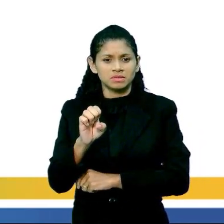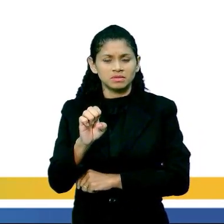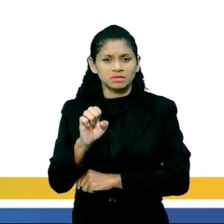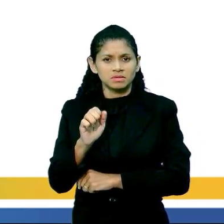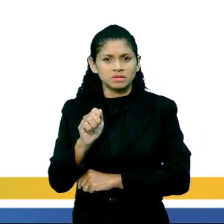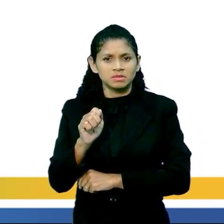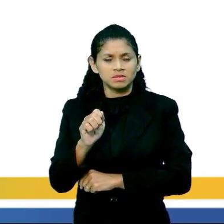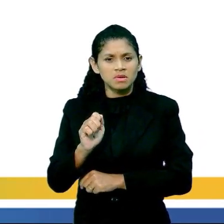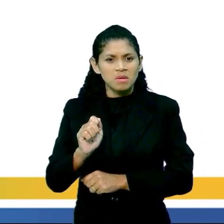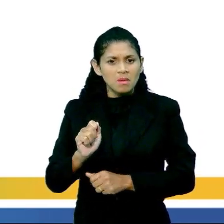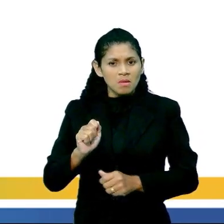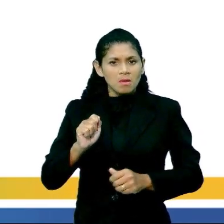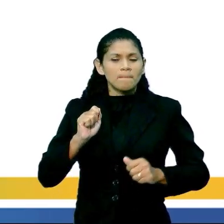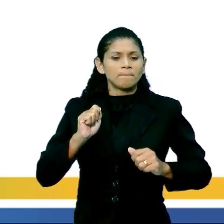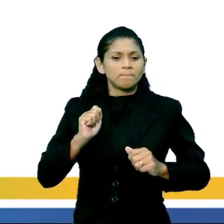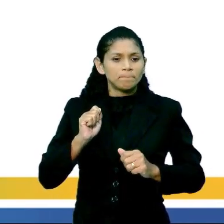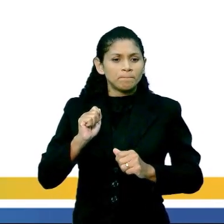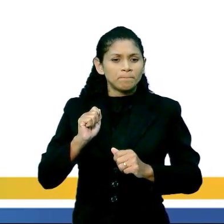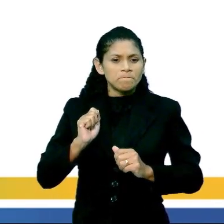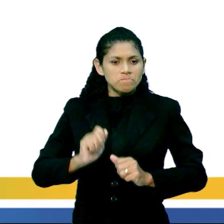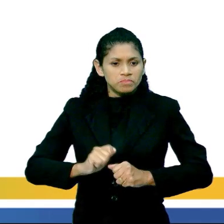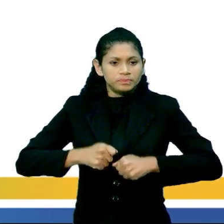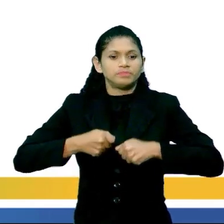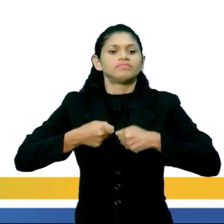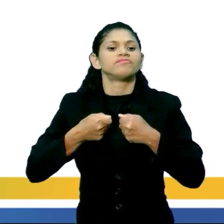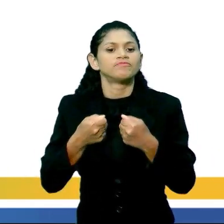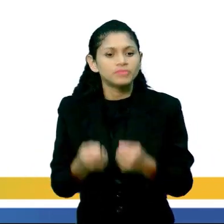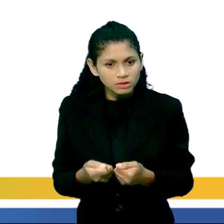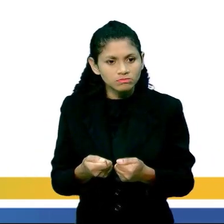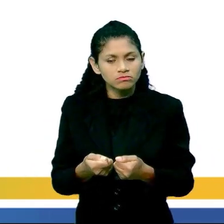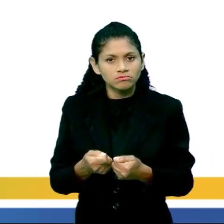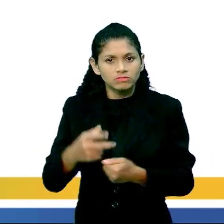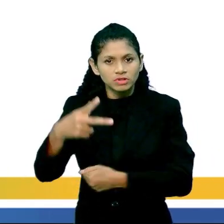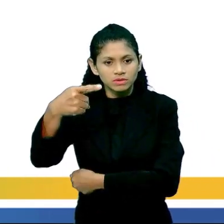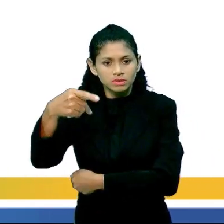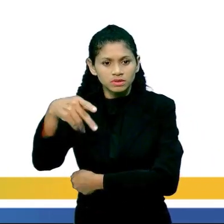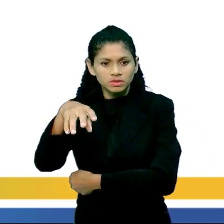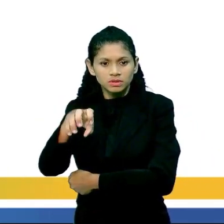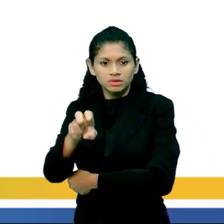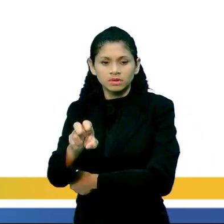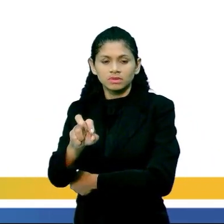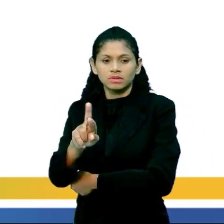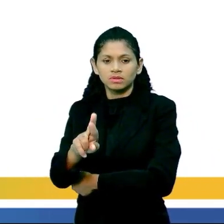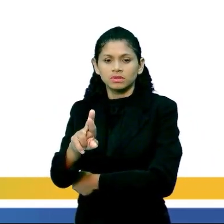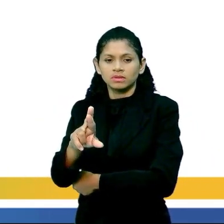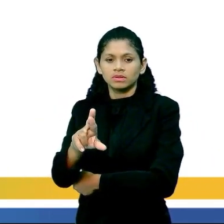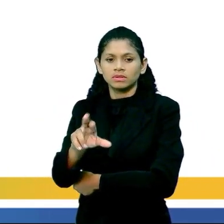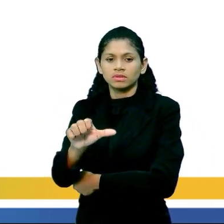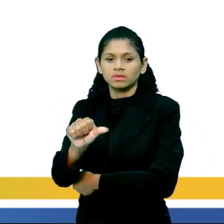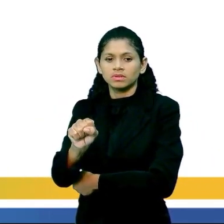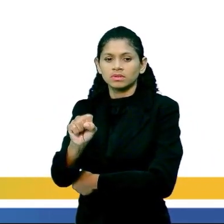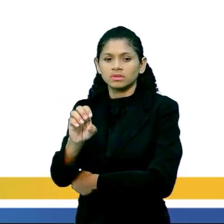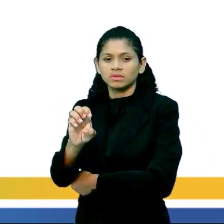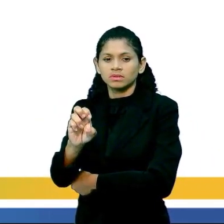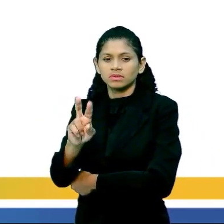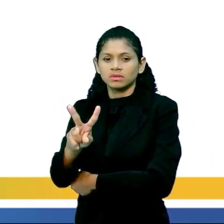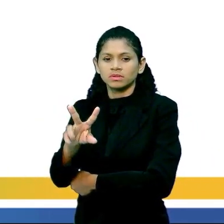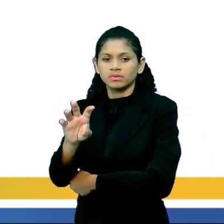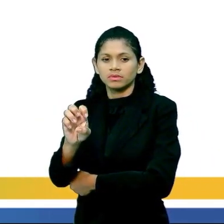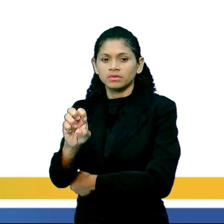já está claramente aí sinônimos, né? Então esse tenson, embora não saiba o que significa, que no